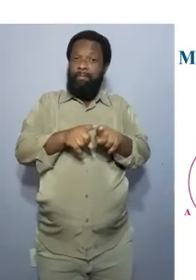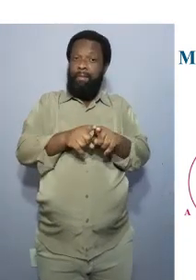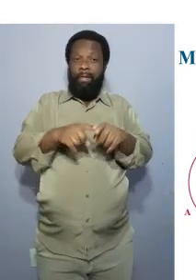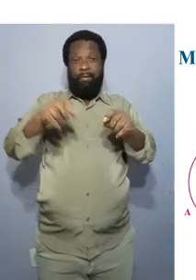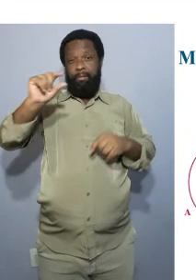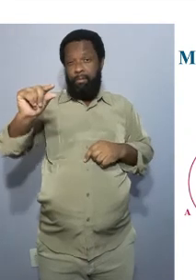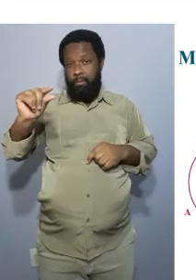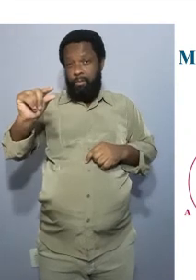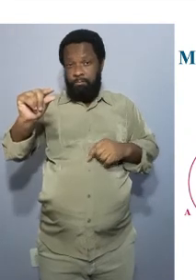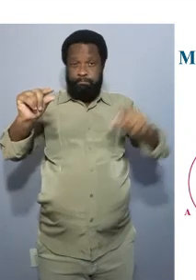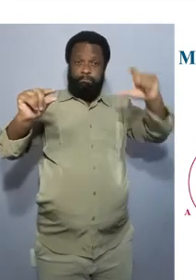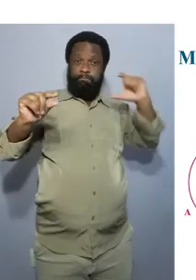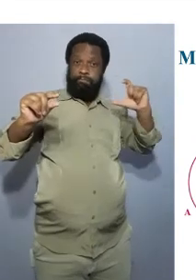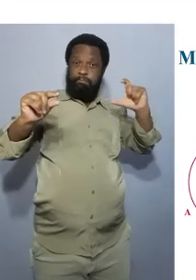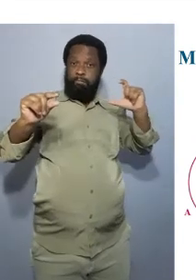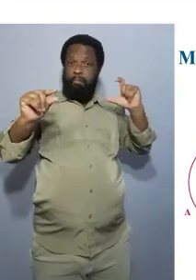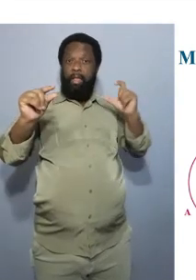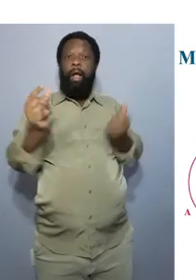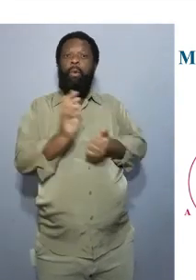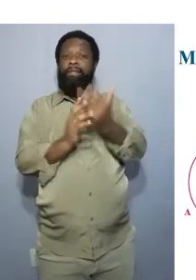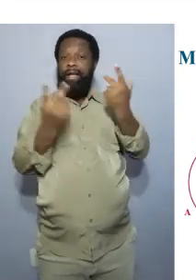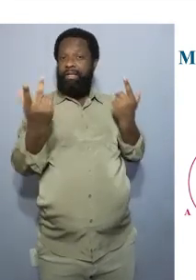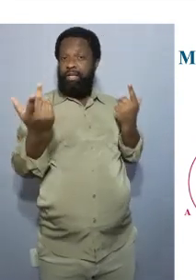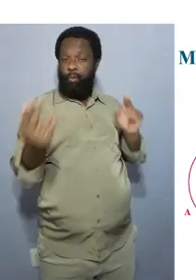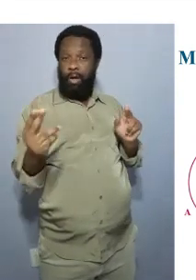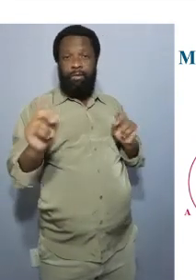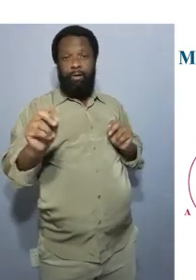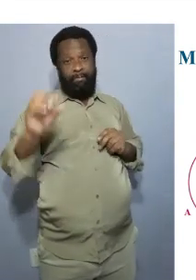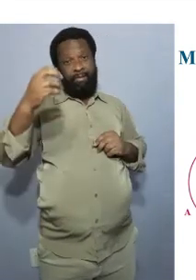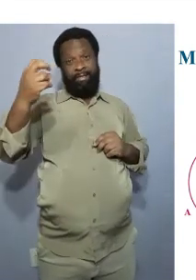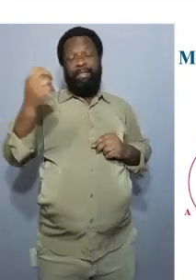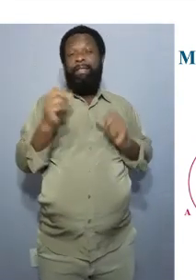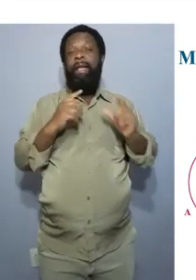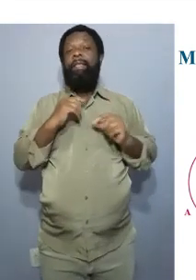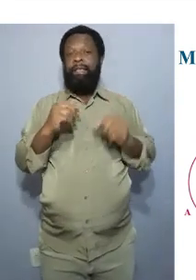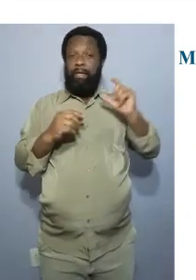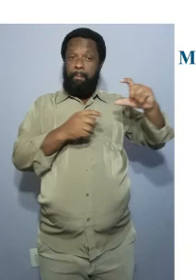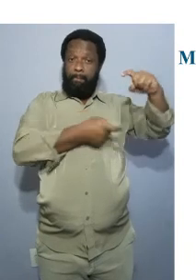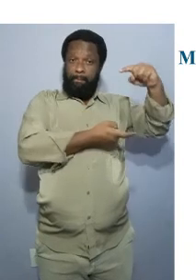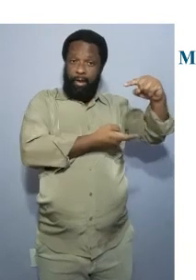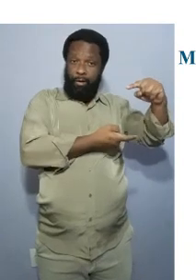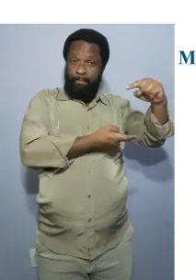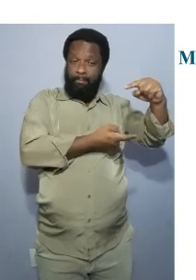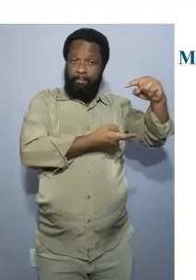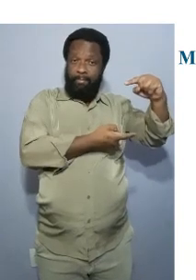muitas voltas atrás. Então, não é exatamente o número de voltas que é igual. Se a engrenagem